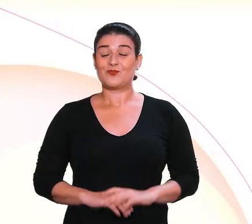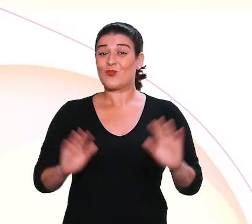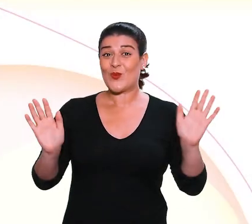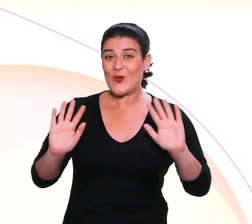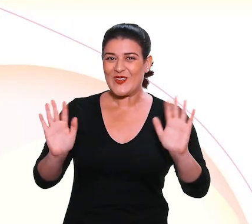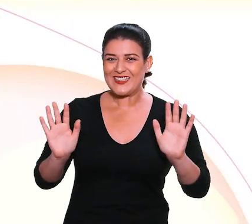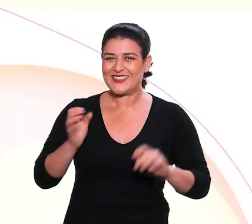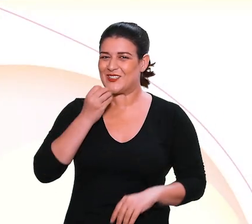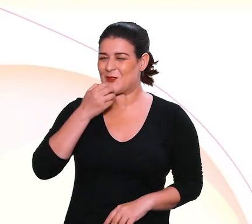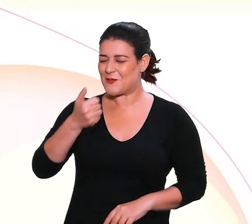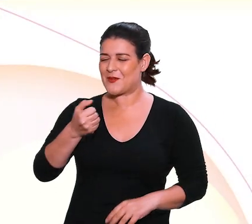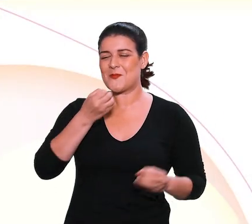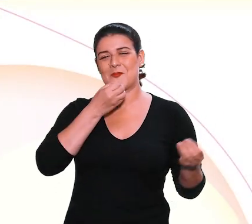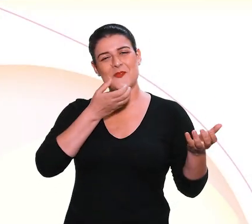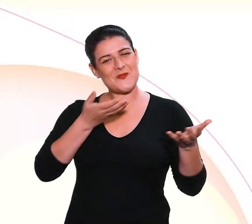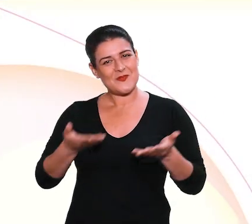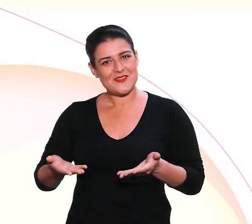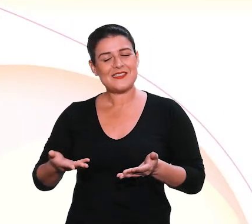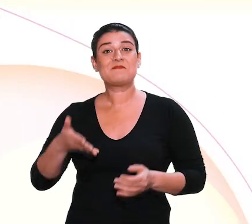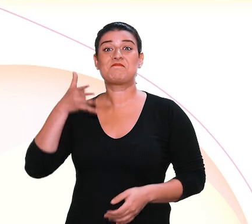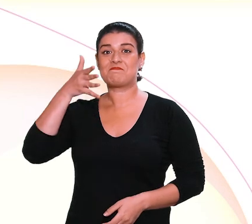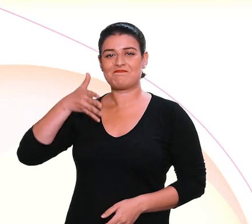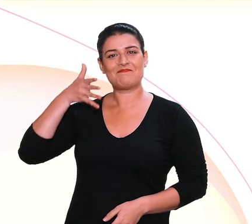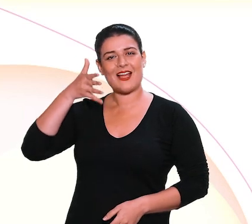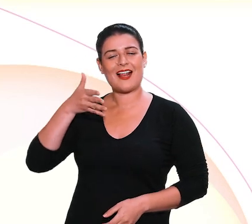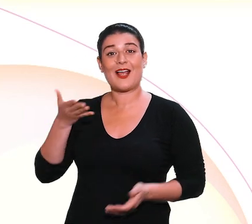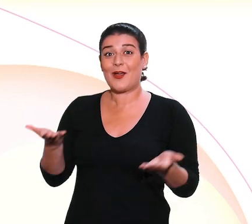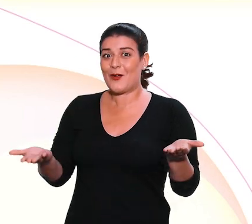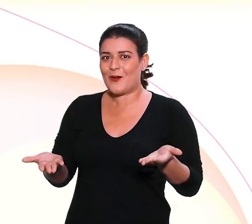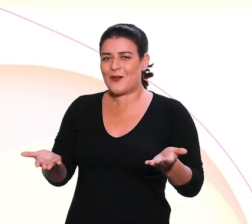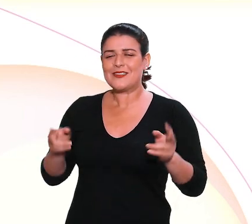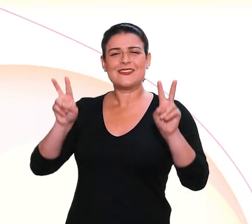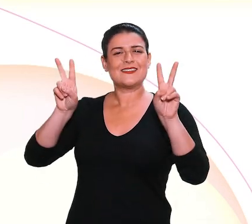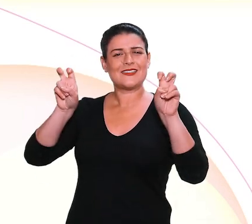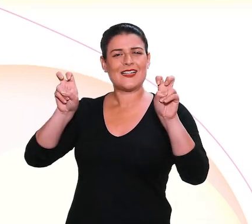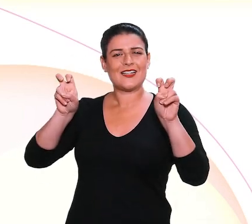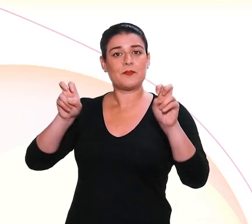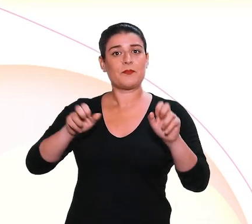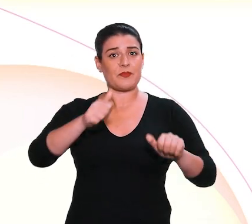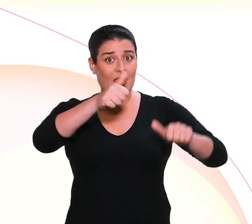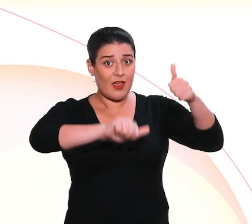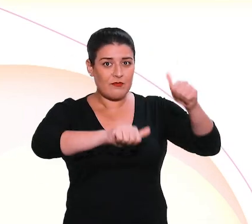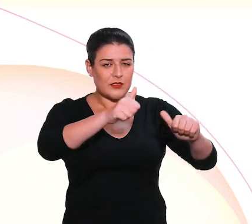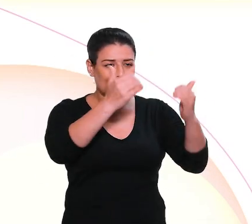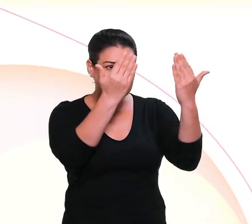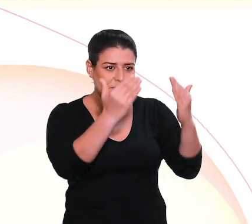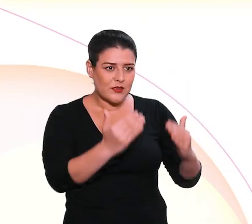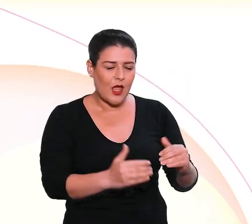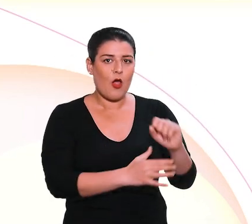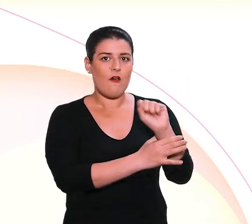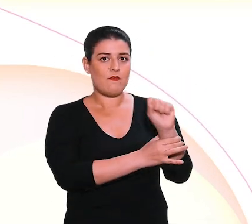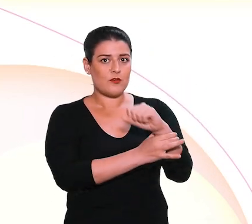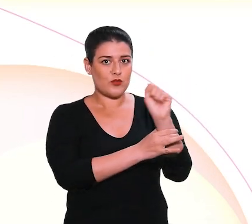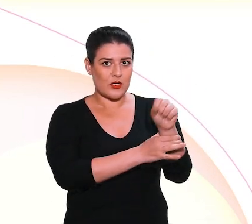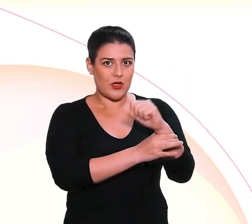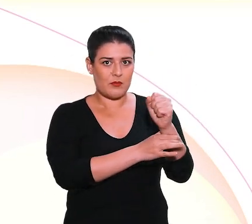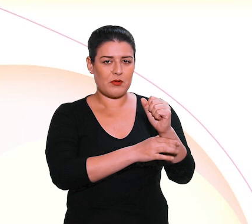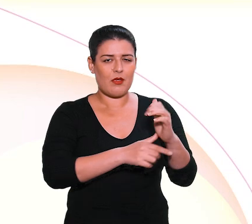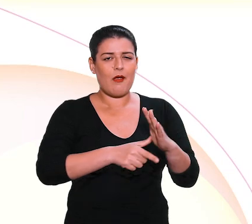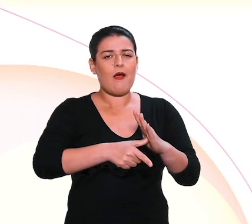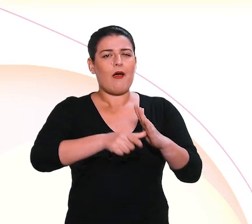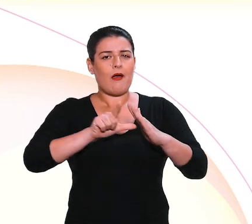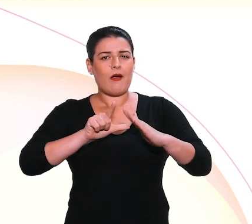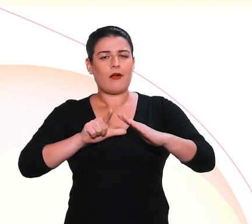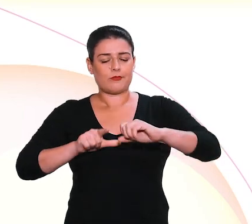Olá, tudo bem? Seja muito bem-vindo à nossa palestra de hoje sobre a avaliação fisioterapêutica na fase